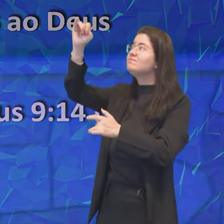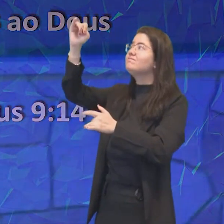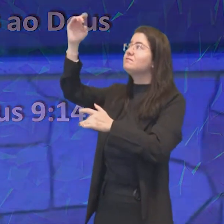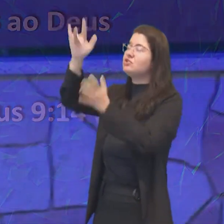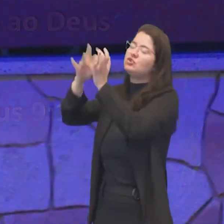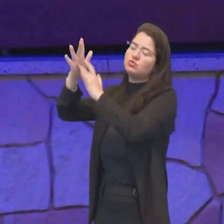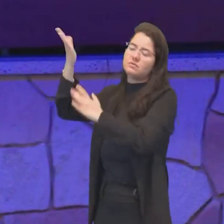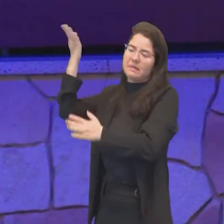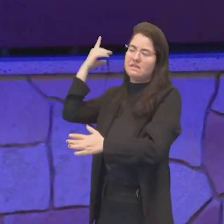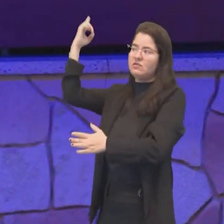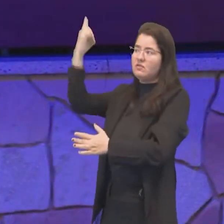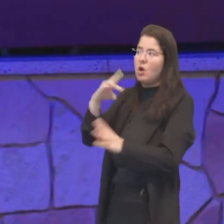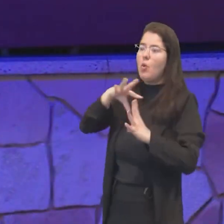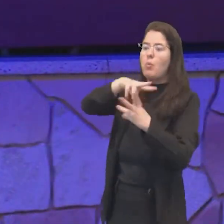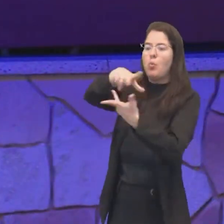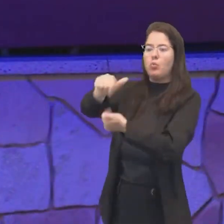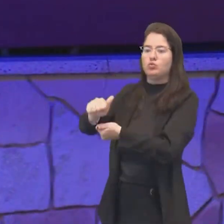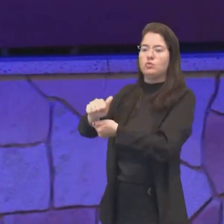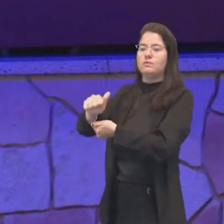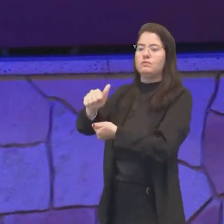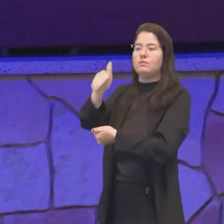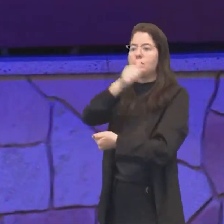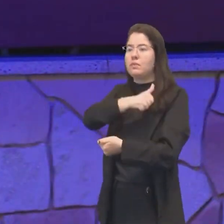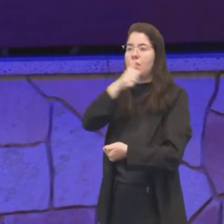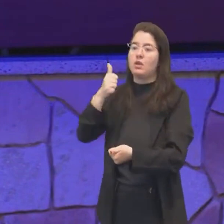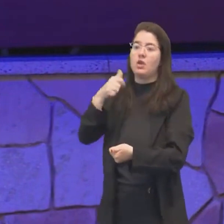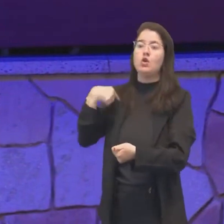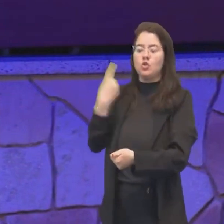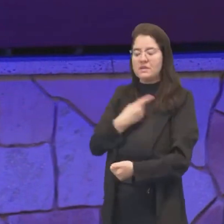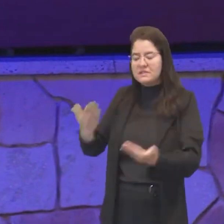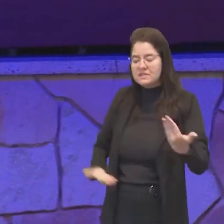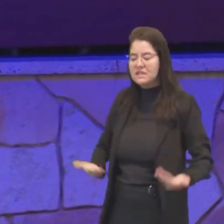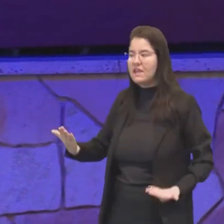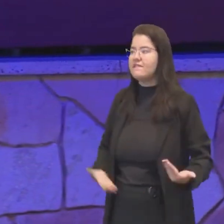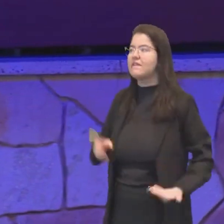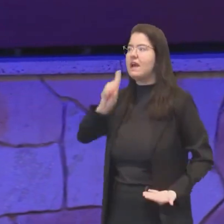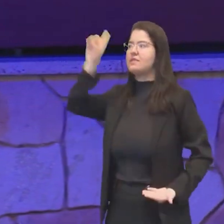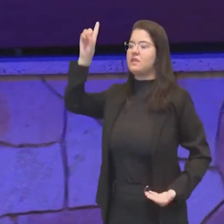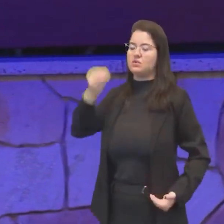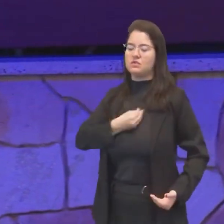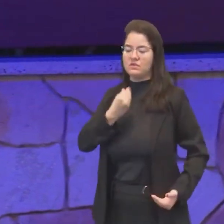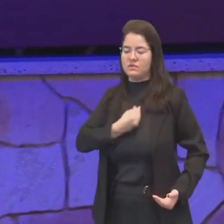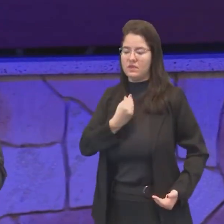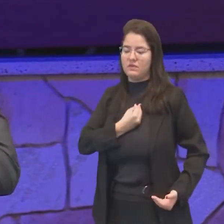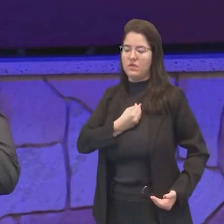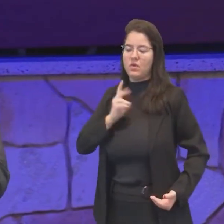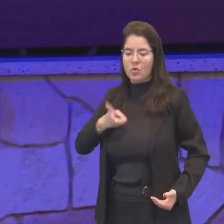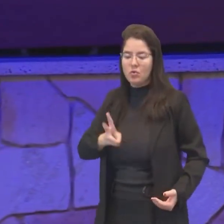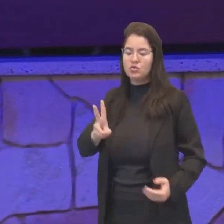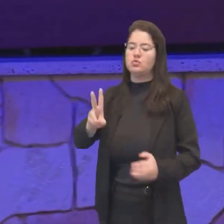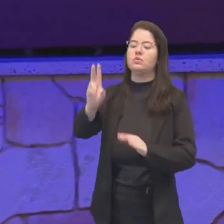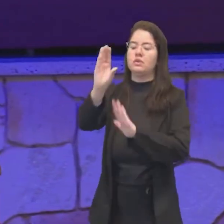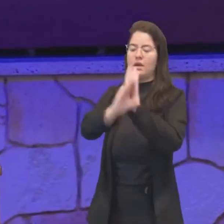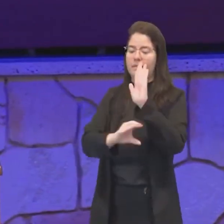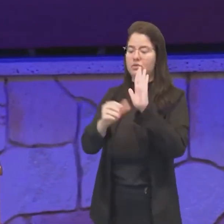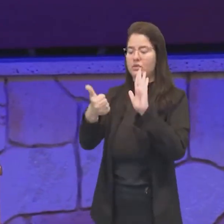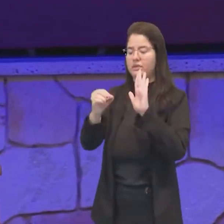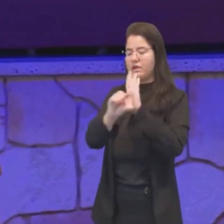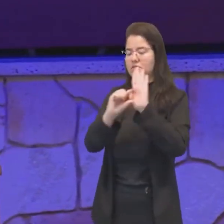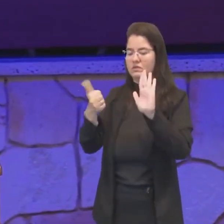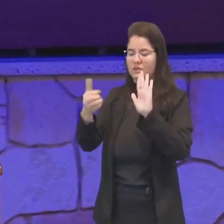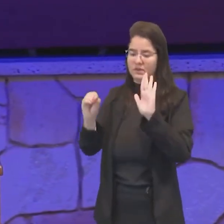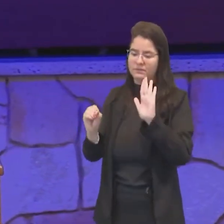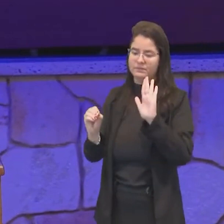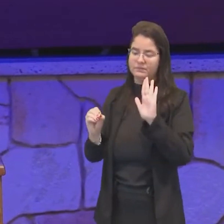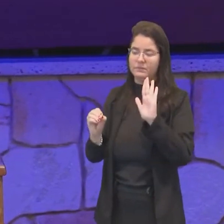vivo. Ele se ofereceu por sacrifício, e não para por aí. Veja o capítulo 10, o verso 10, do